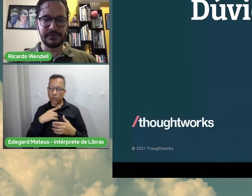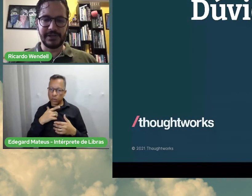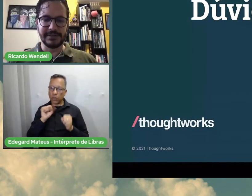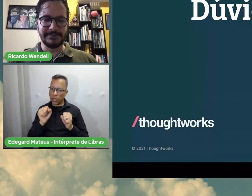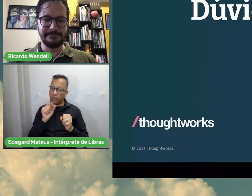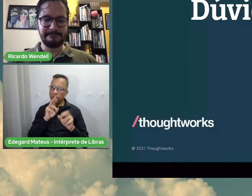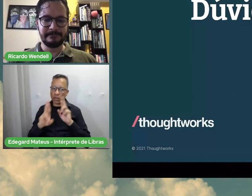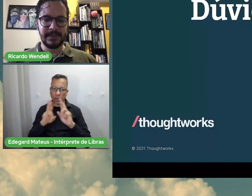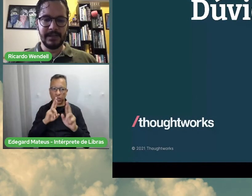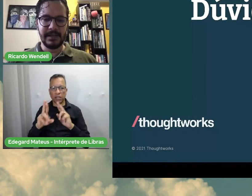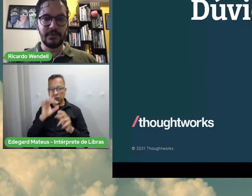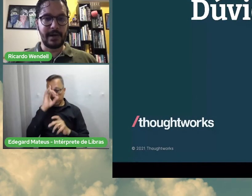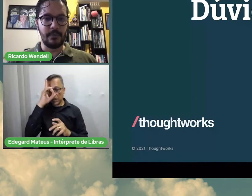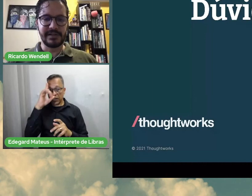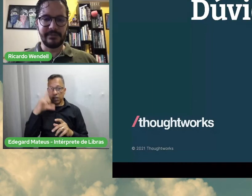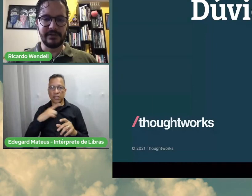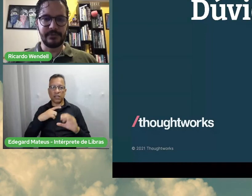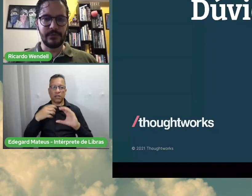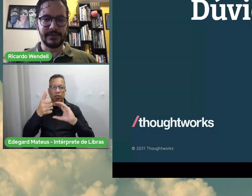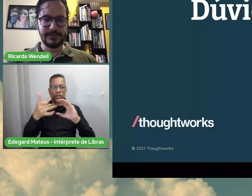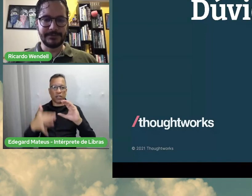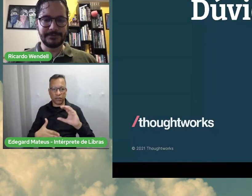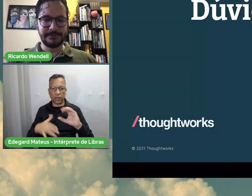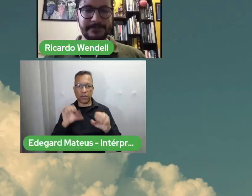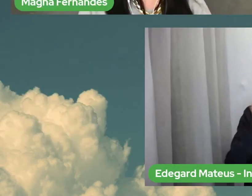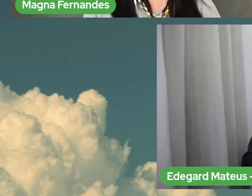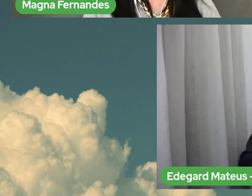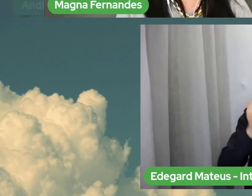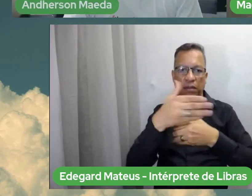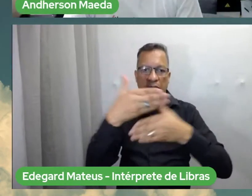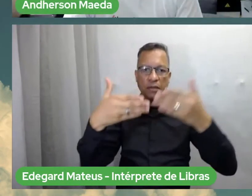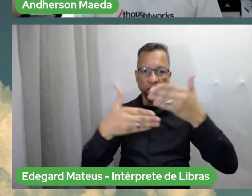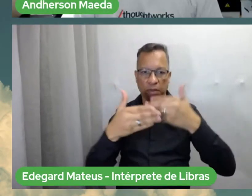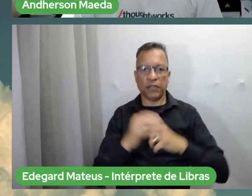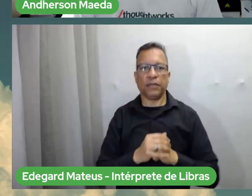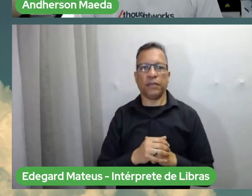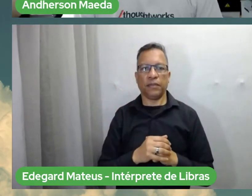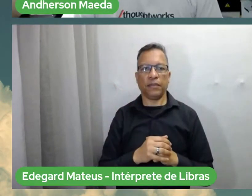tiverem no chat. Vou parar o compartilhamento por enquanto.